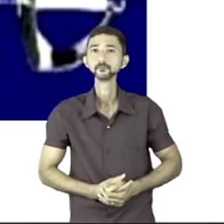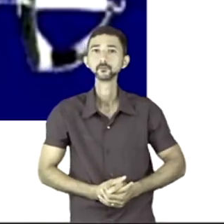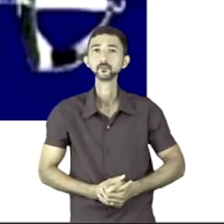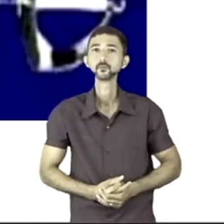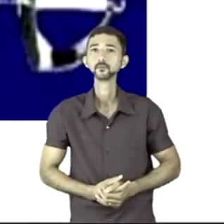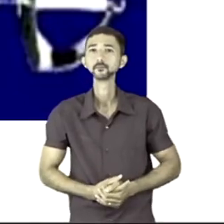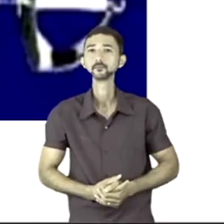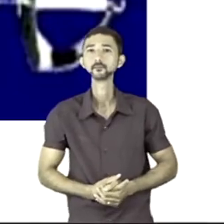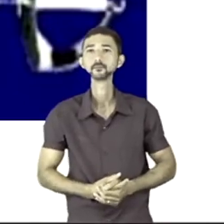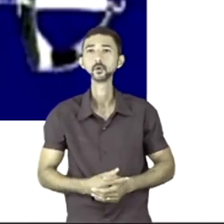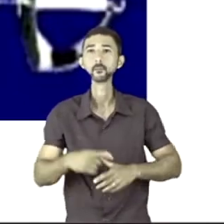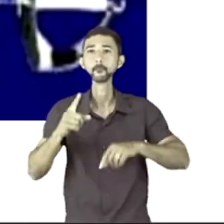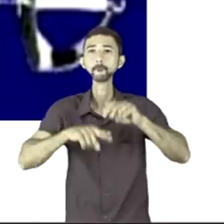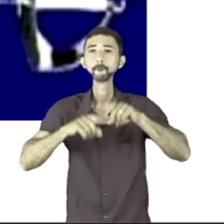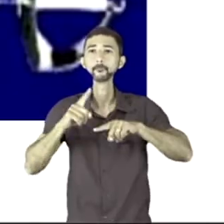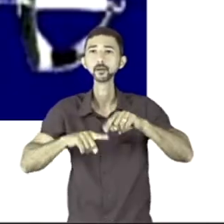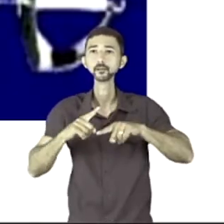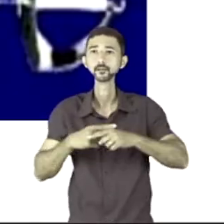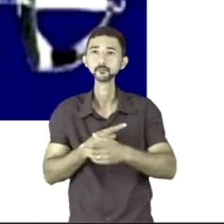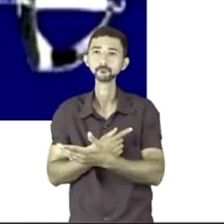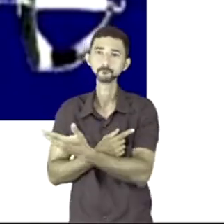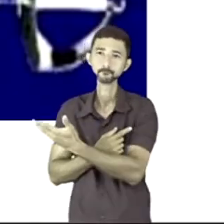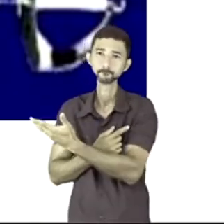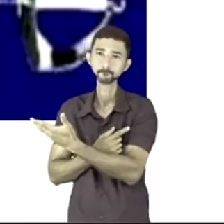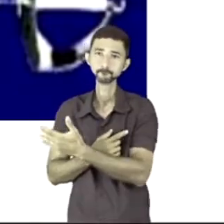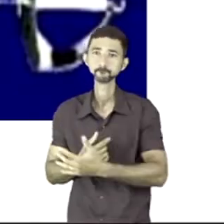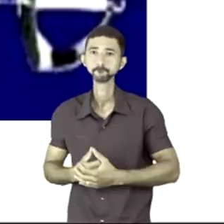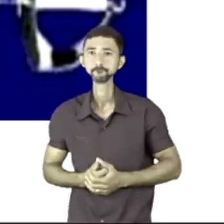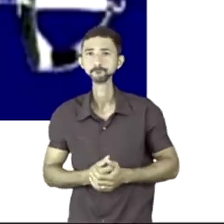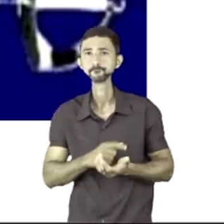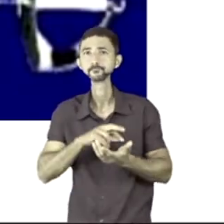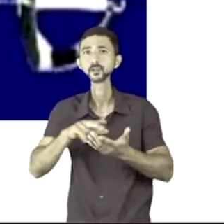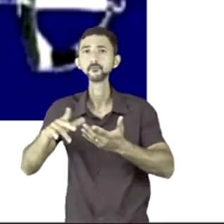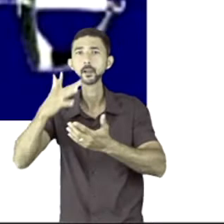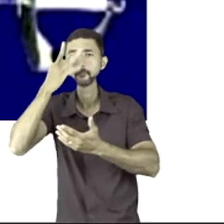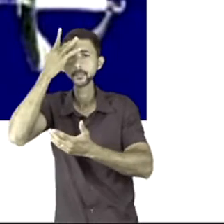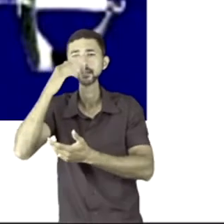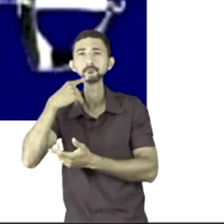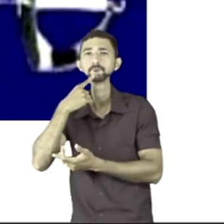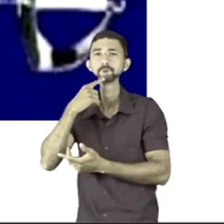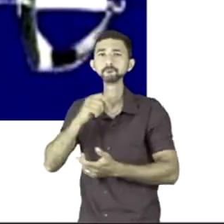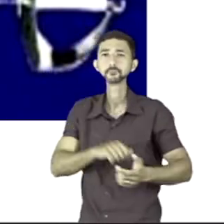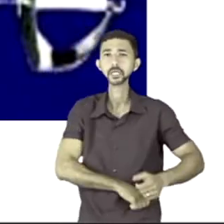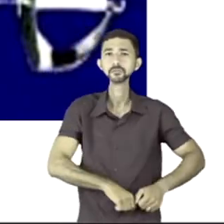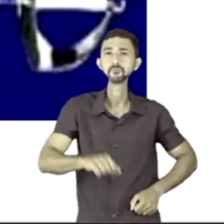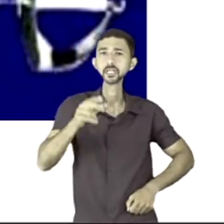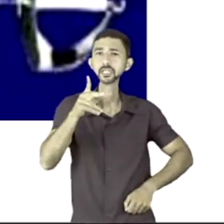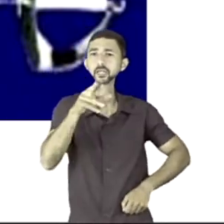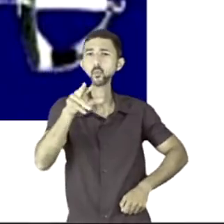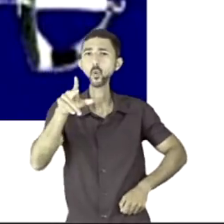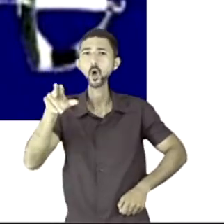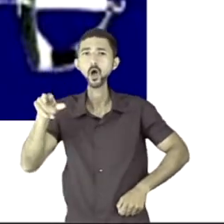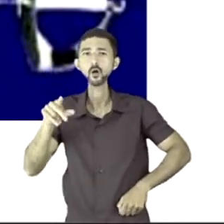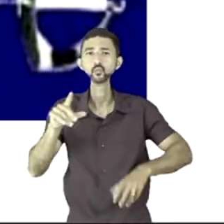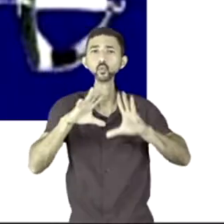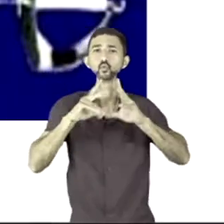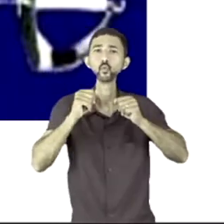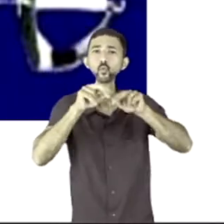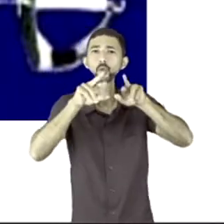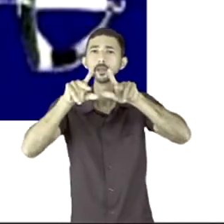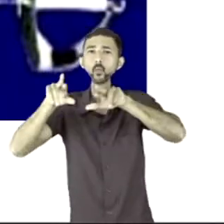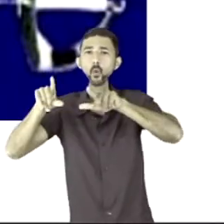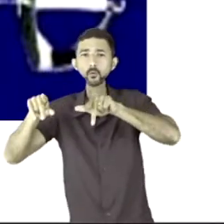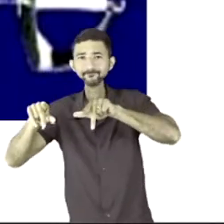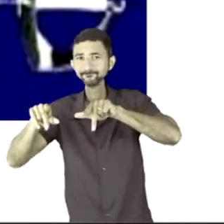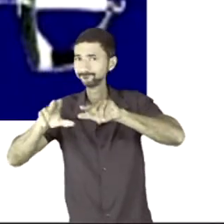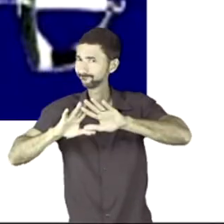O equipamento. Então olha só, para muita gente a espada é tudo igual. Todas as espadas são